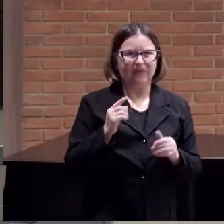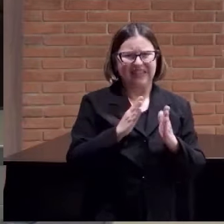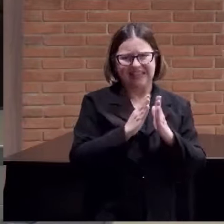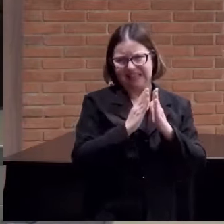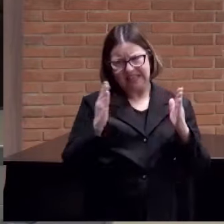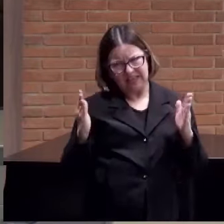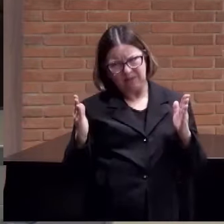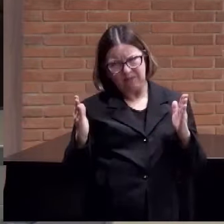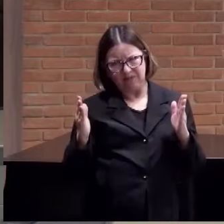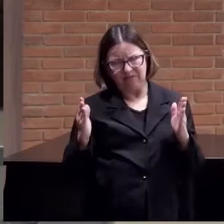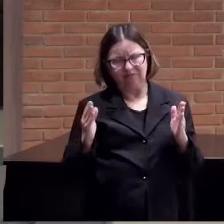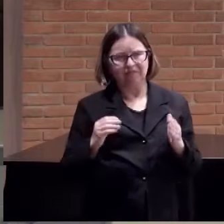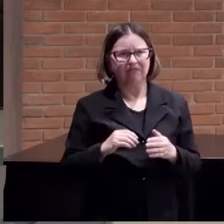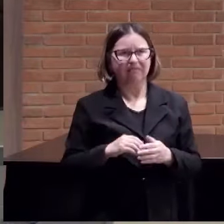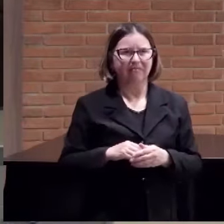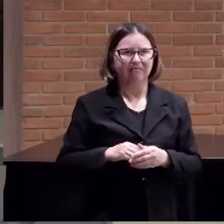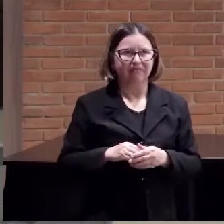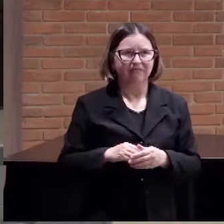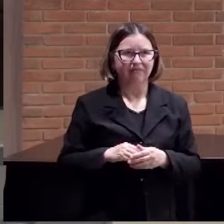um aion,